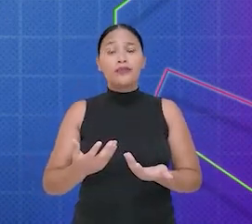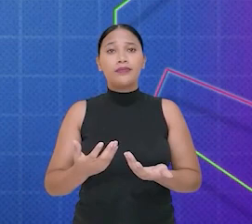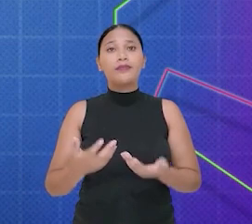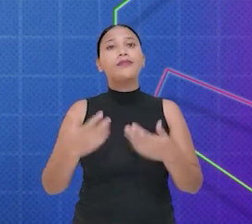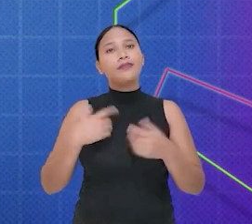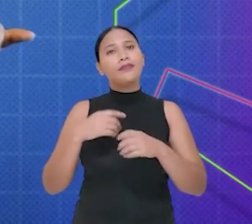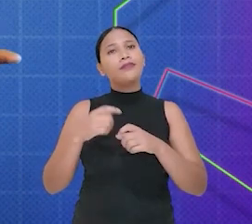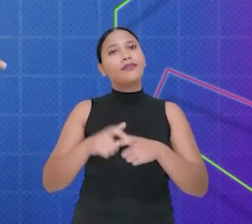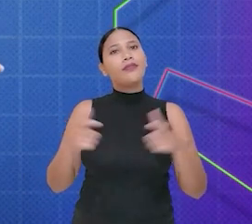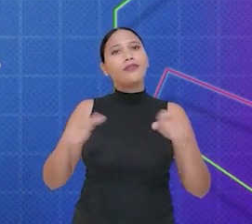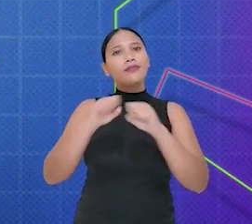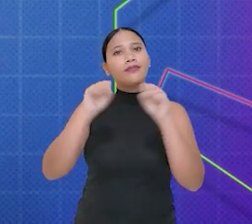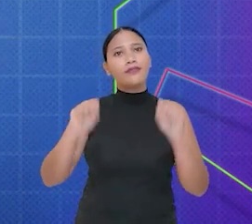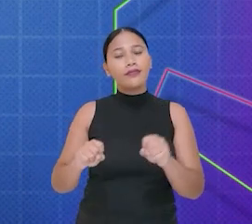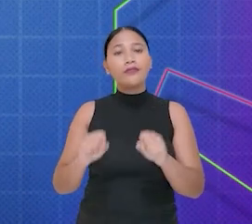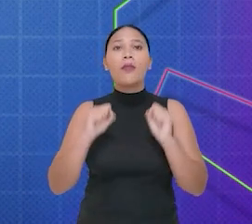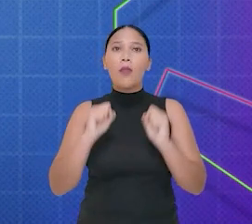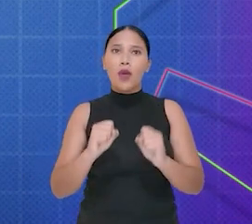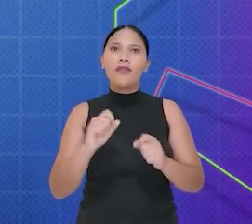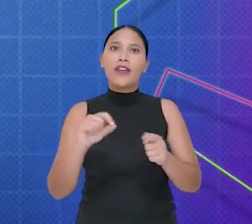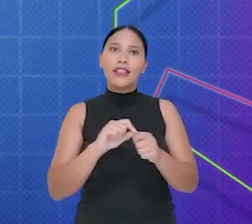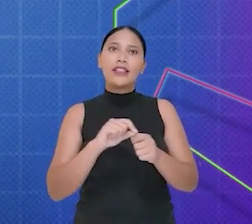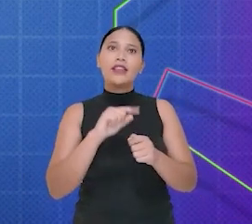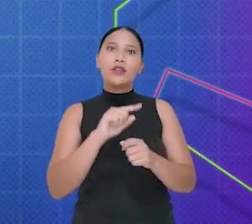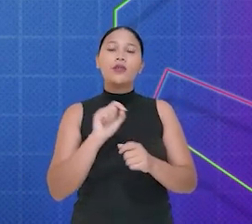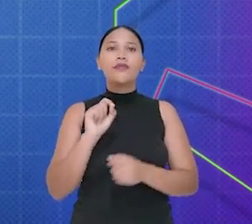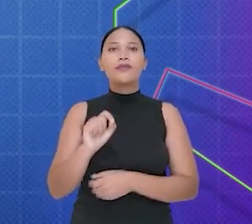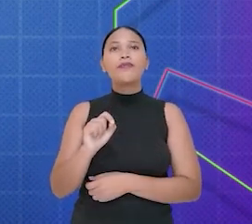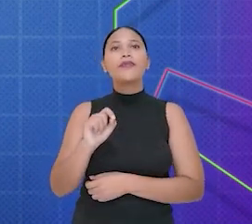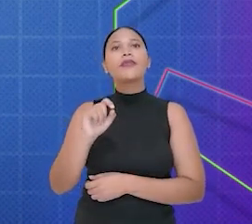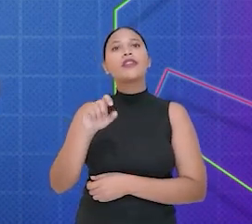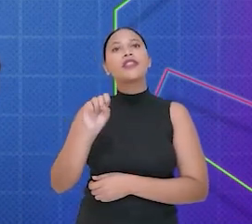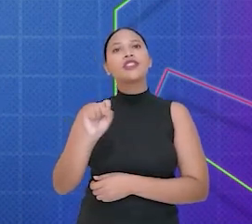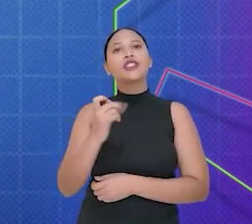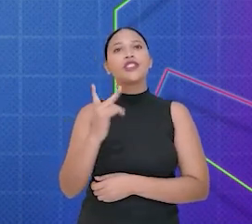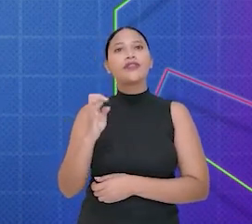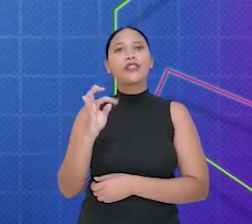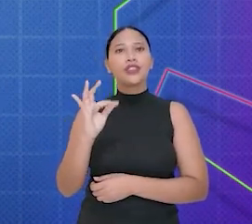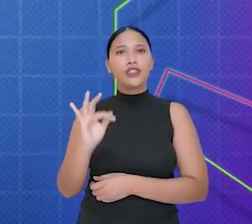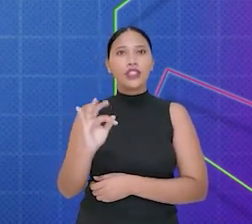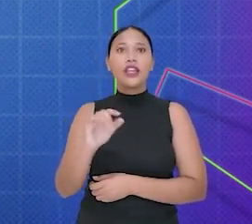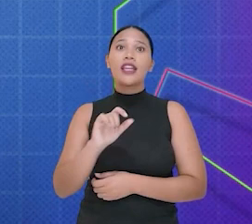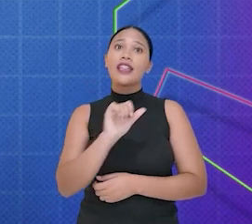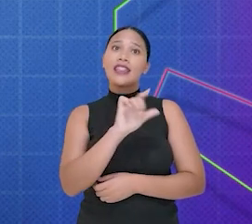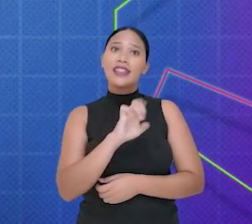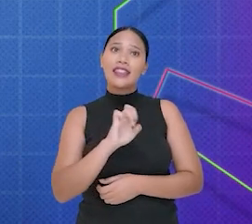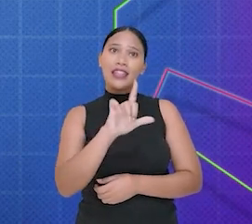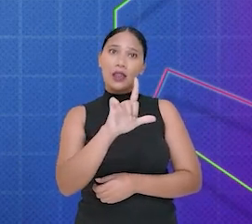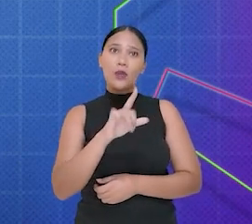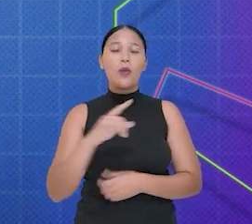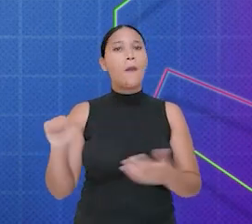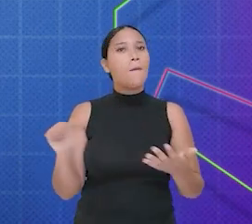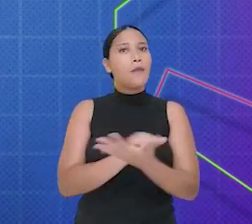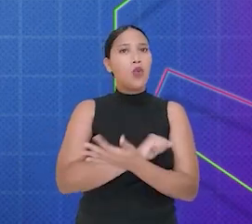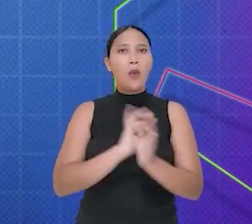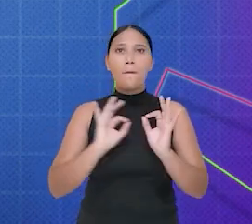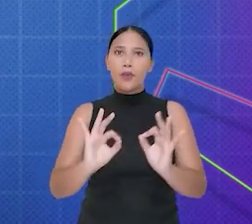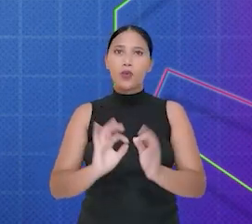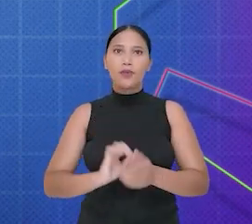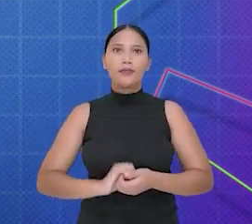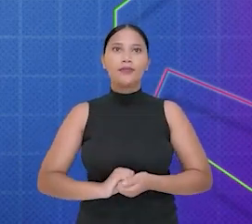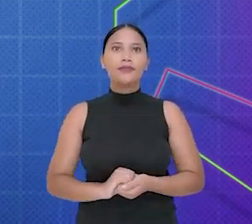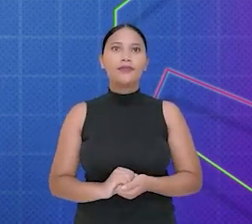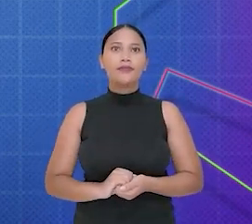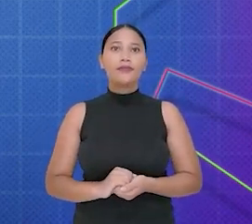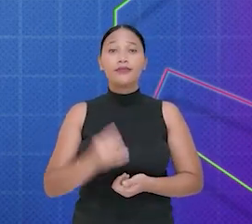recuperem. Na maioria dos sistemas operacionais, você pode fazer isso pressionando Shift e Delete para excluir permanentemente um arquivo.